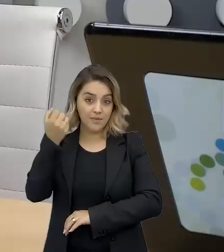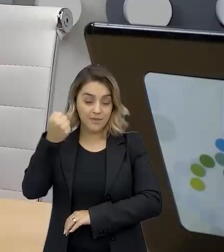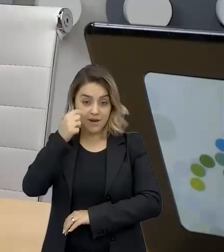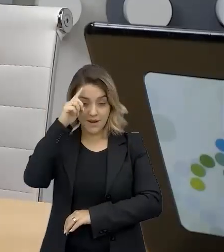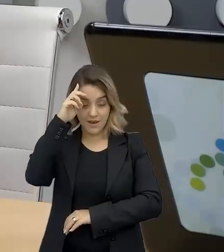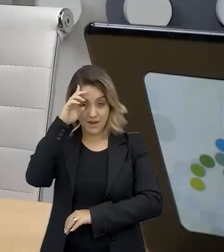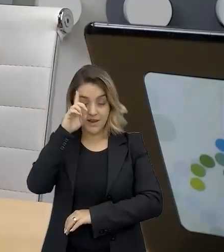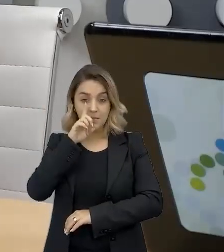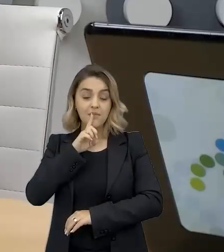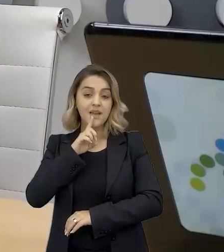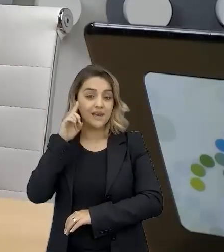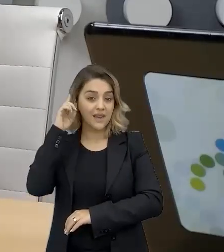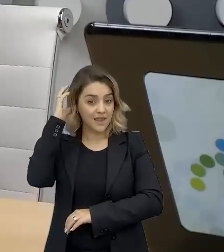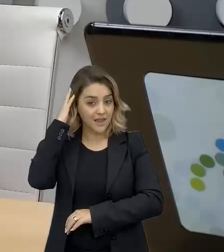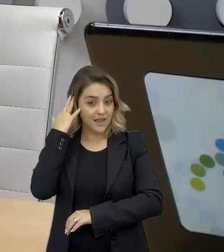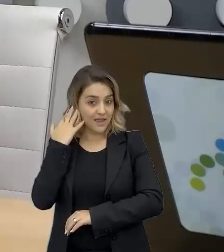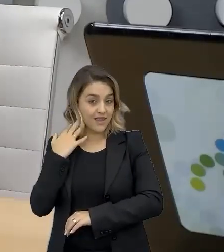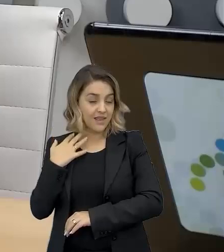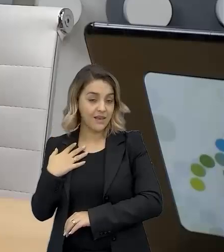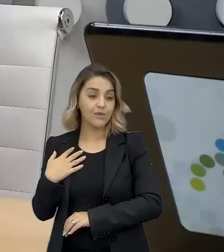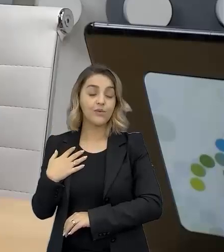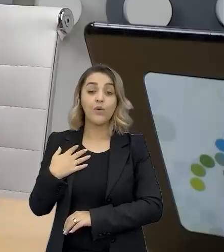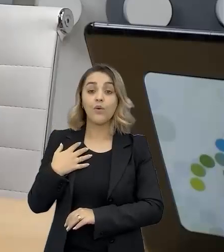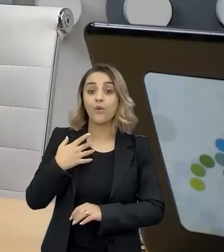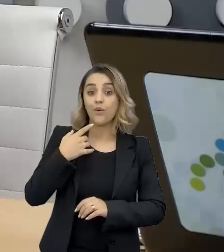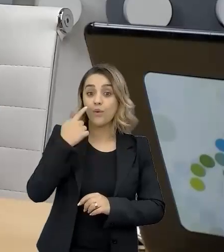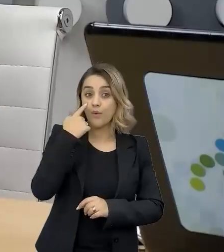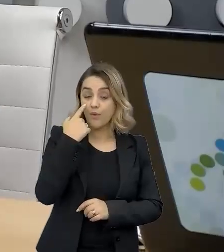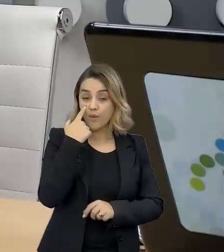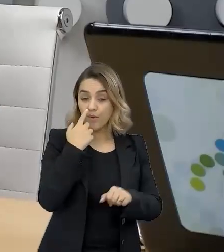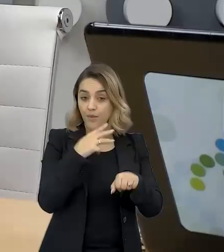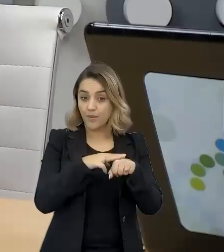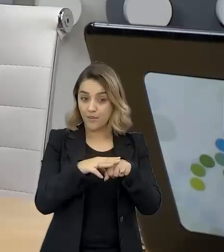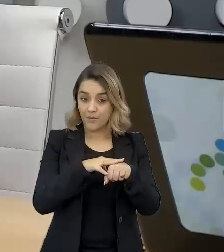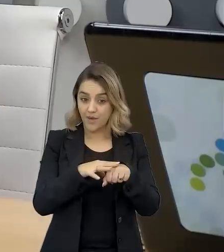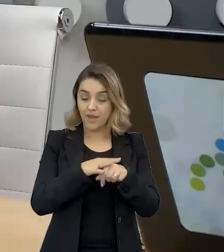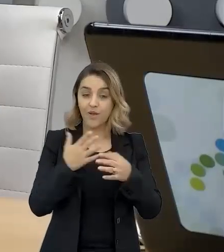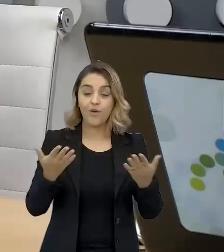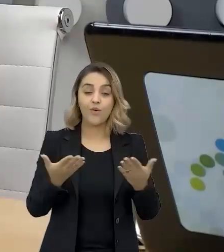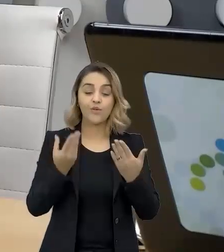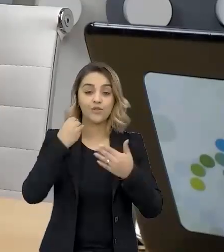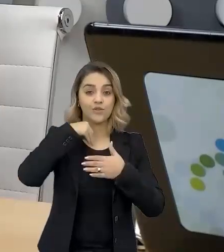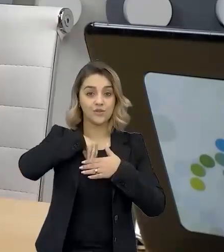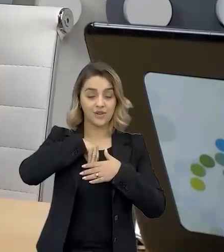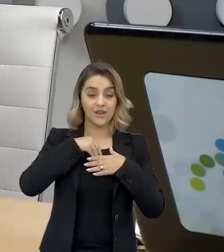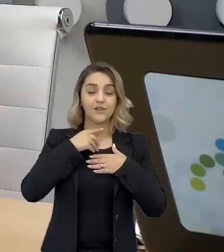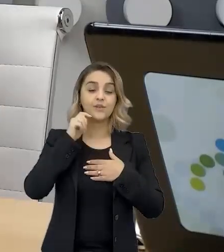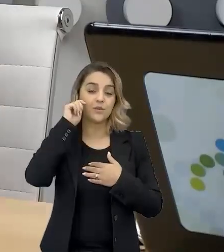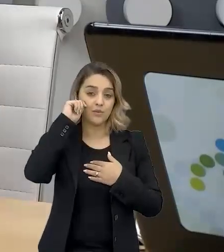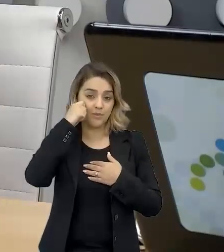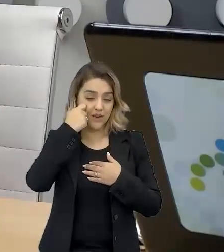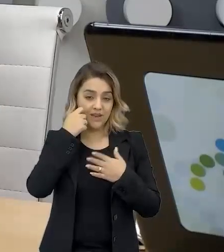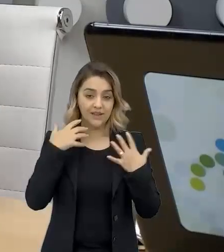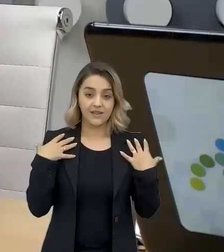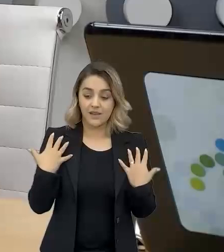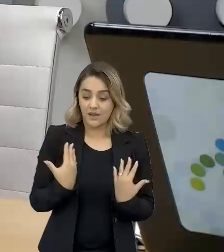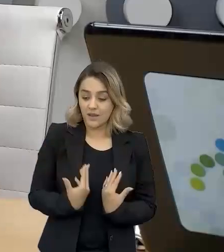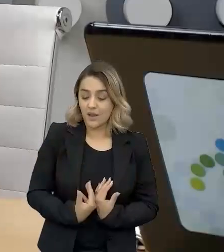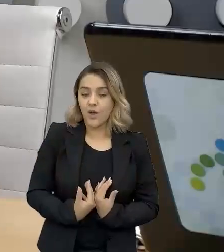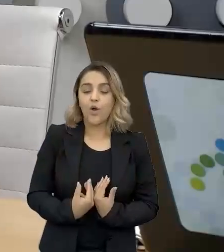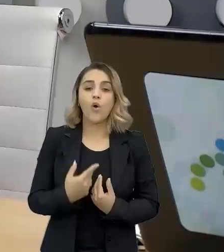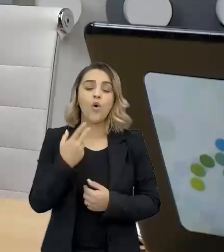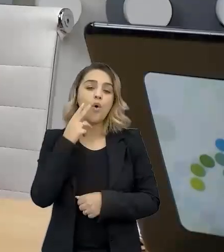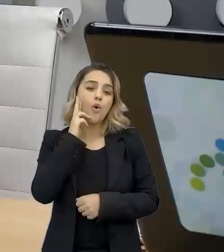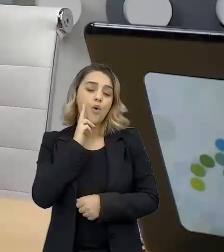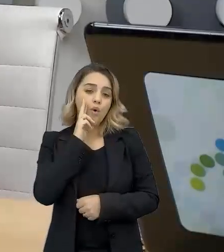castanhos, hoje estou usando uma blusa preta e uma rosa por cima, um brinco bem grande prateado e anéis